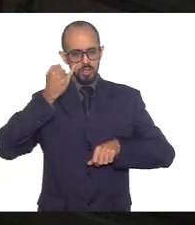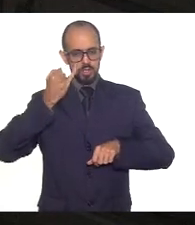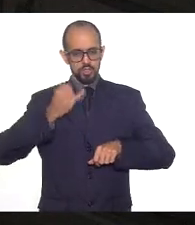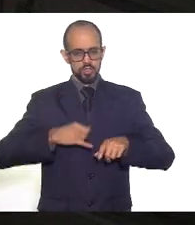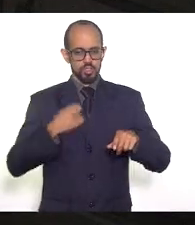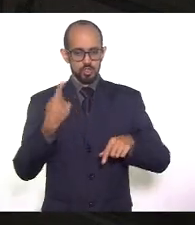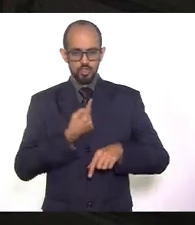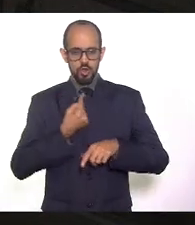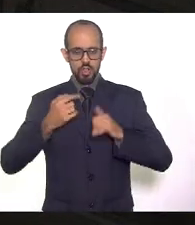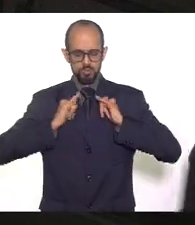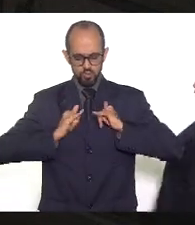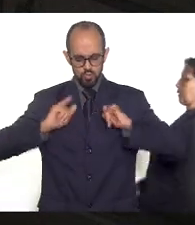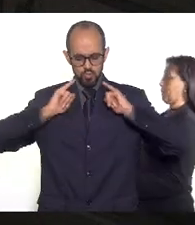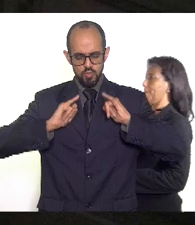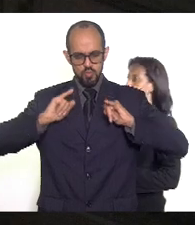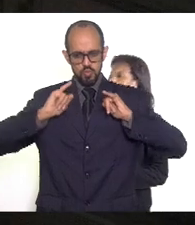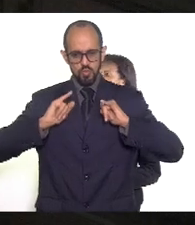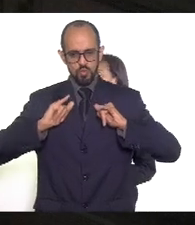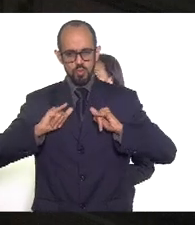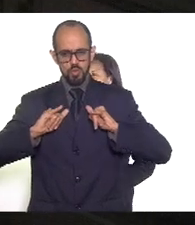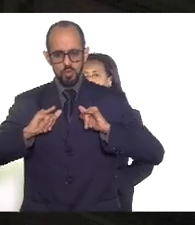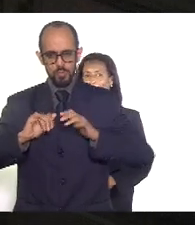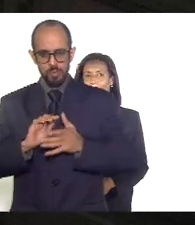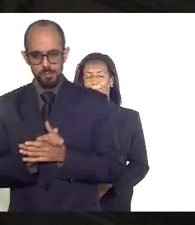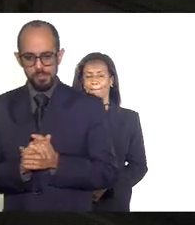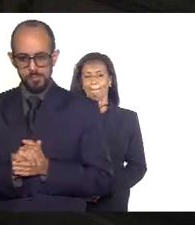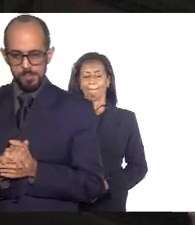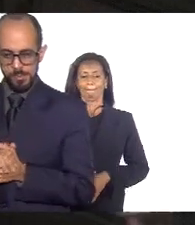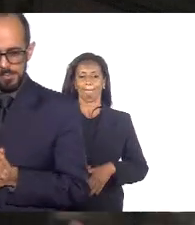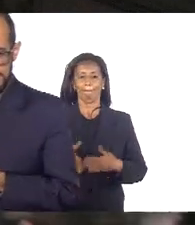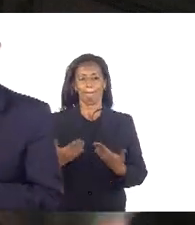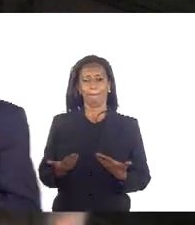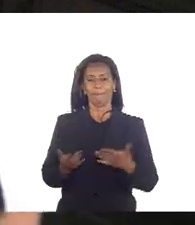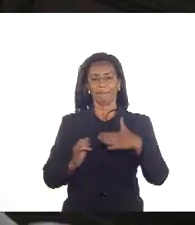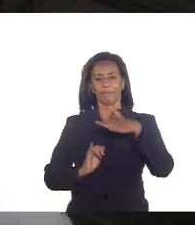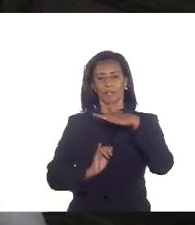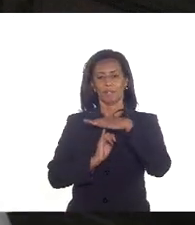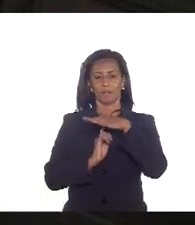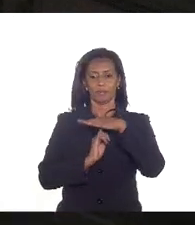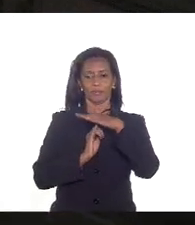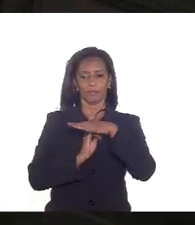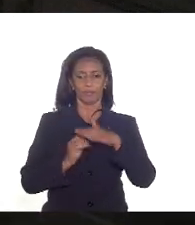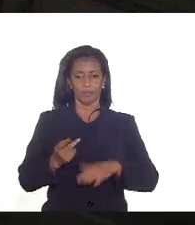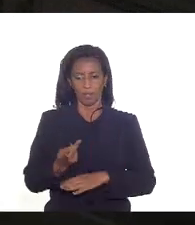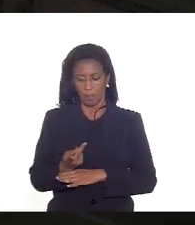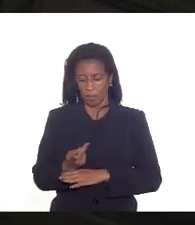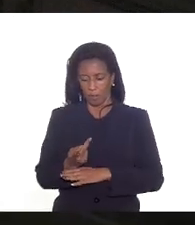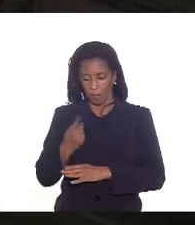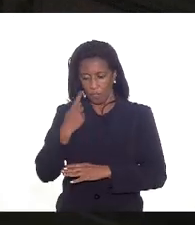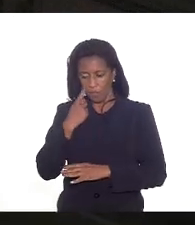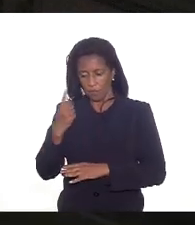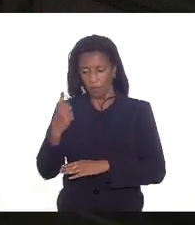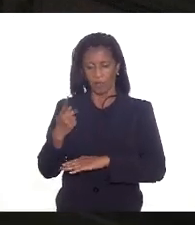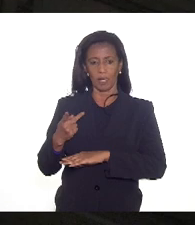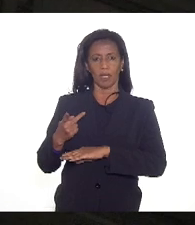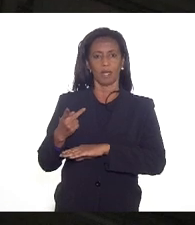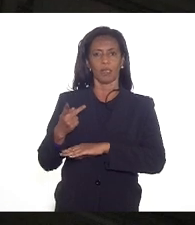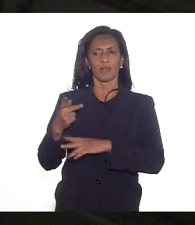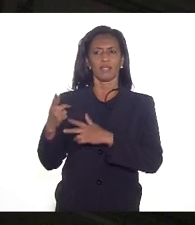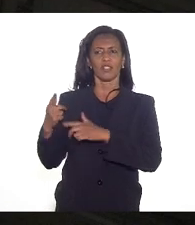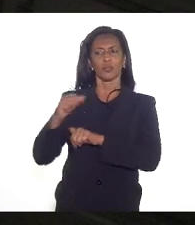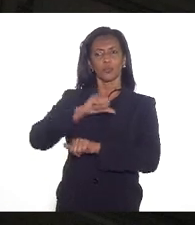gente possa publicizadas através do Instituto os casos que ocorrem na